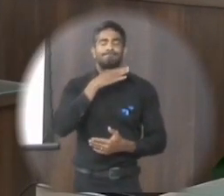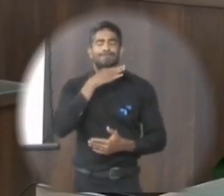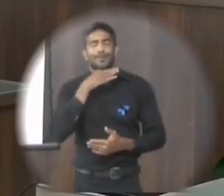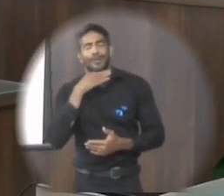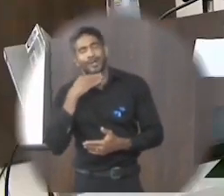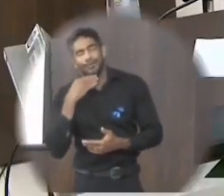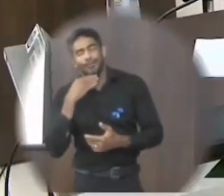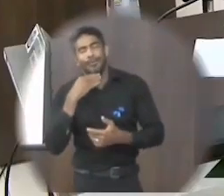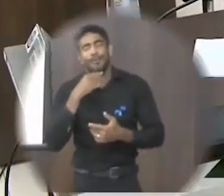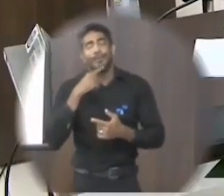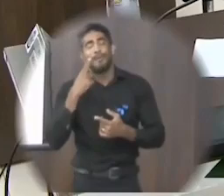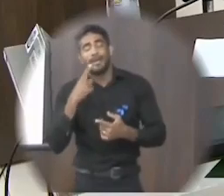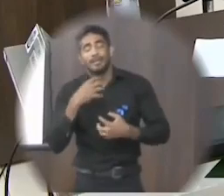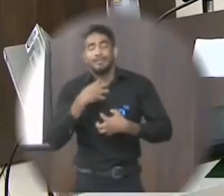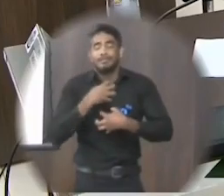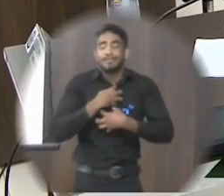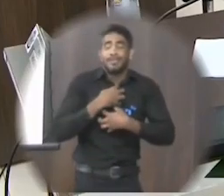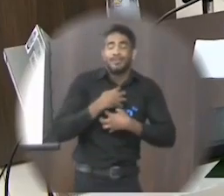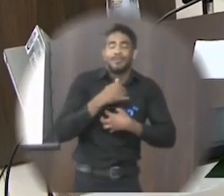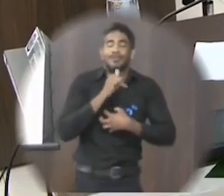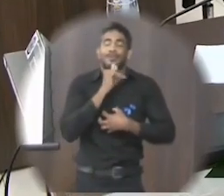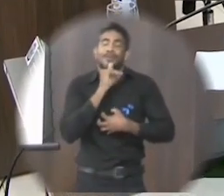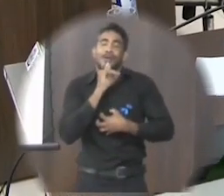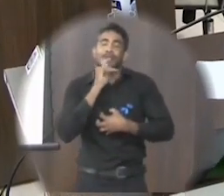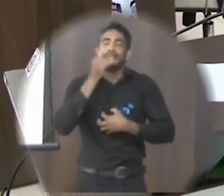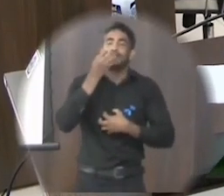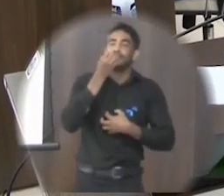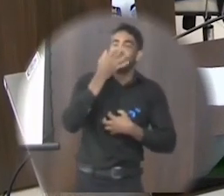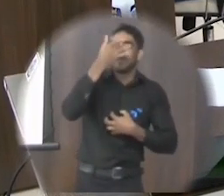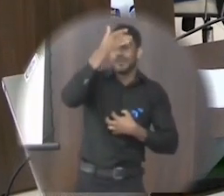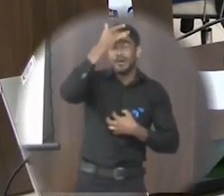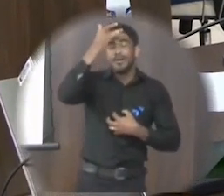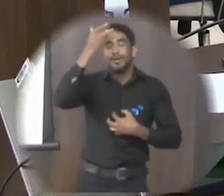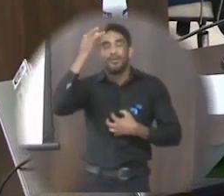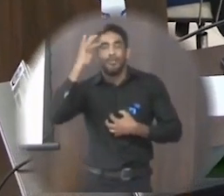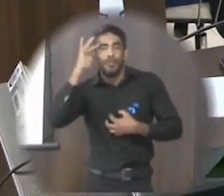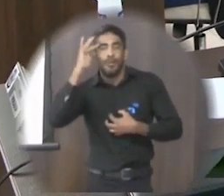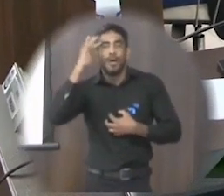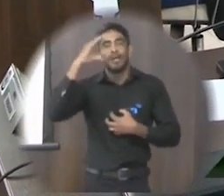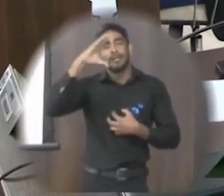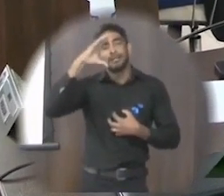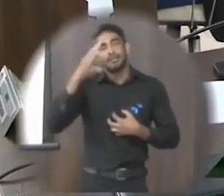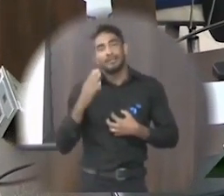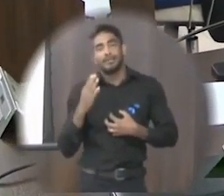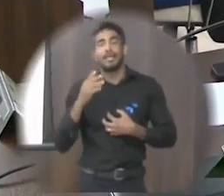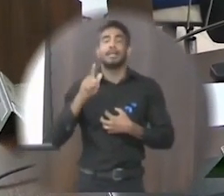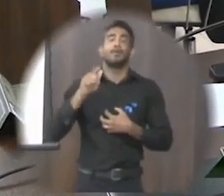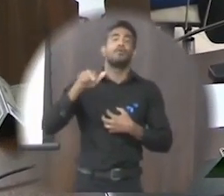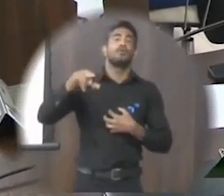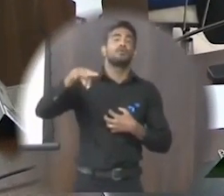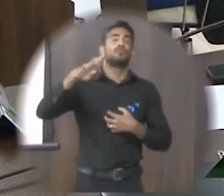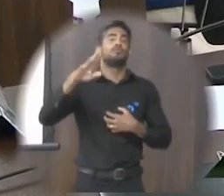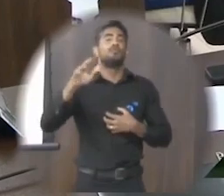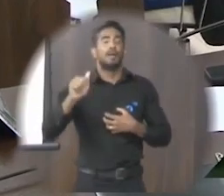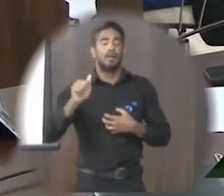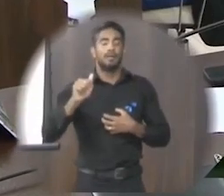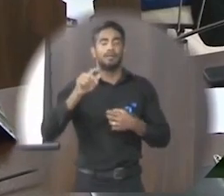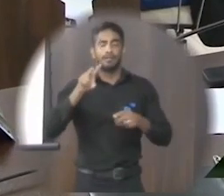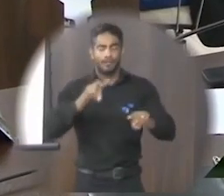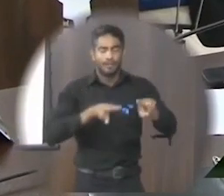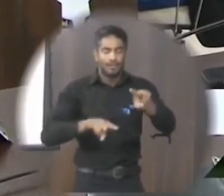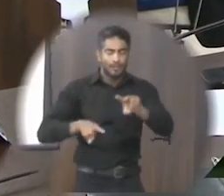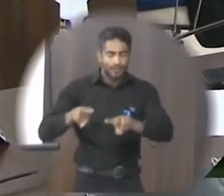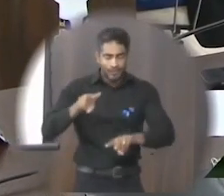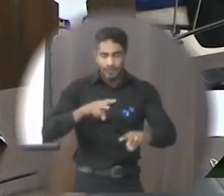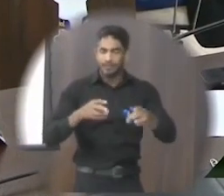conheciam um exemplo de boa mãe, mulher trabalhadora e de ótima cidadã gurutubana. Após o exame preliminar